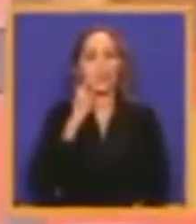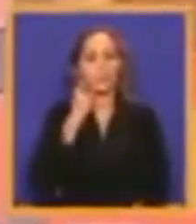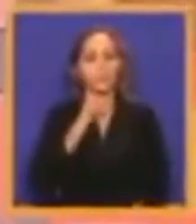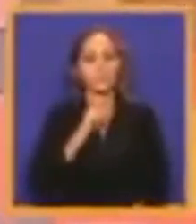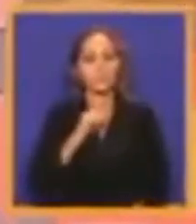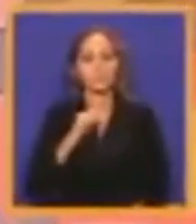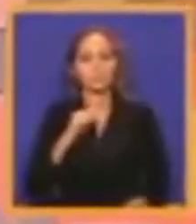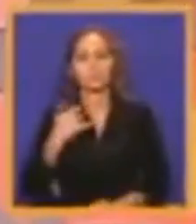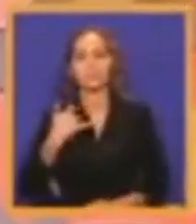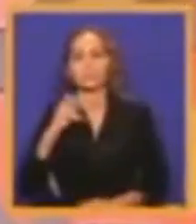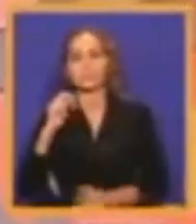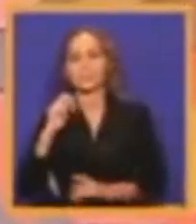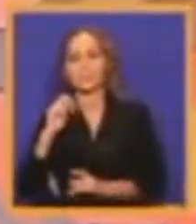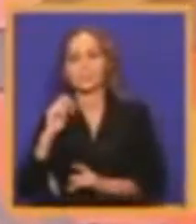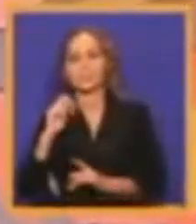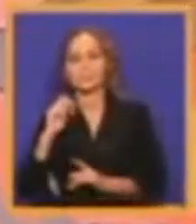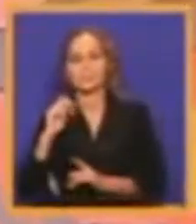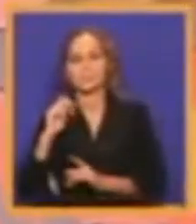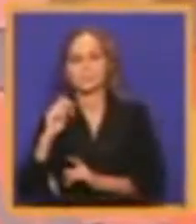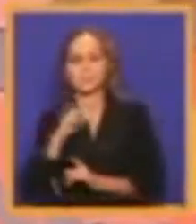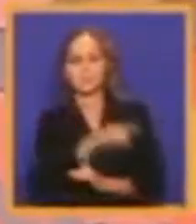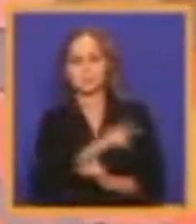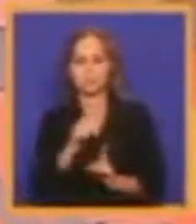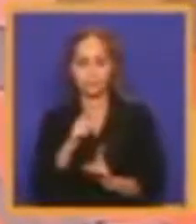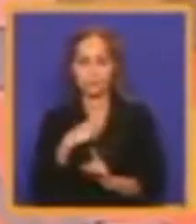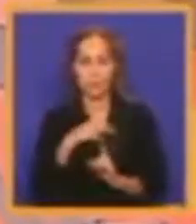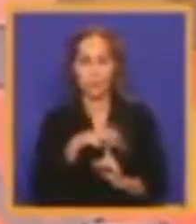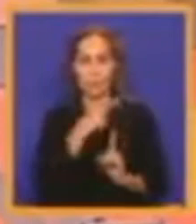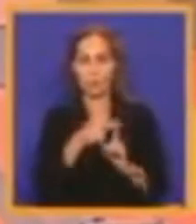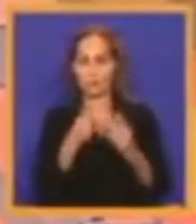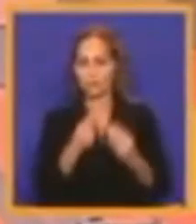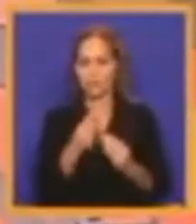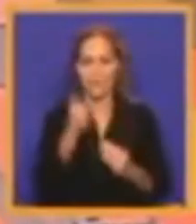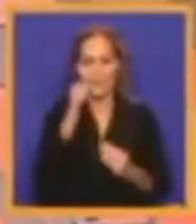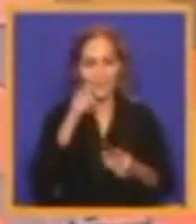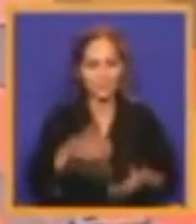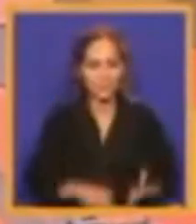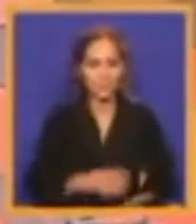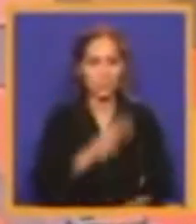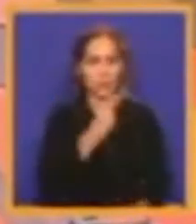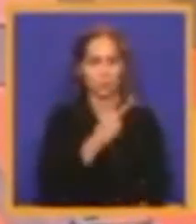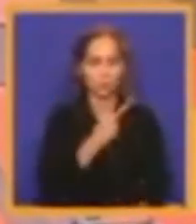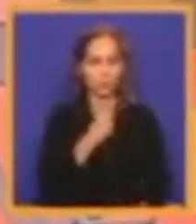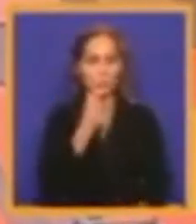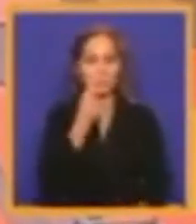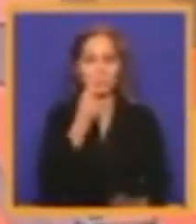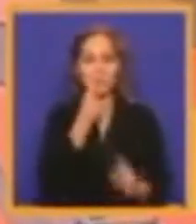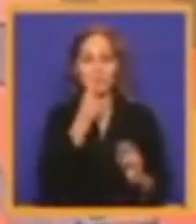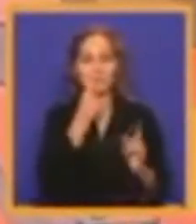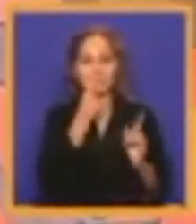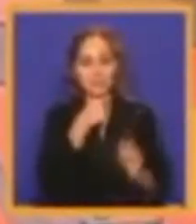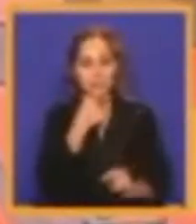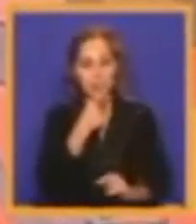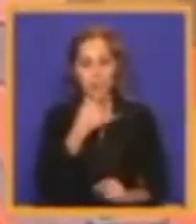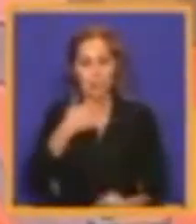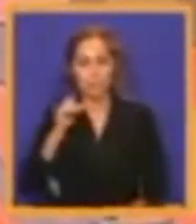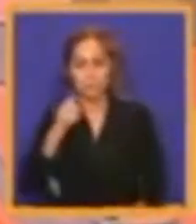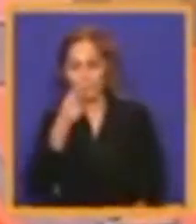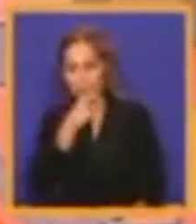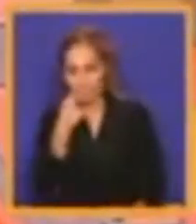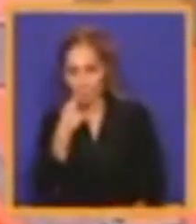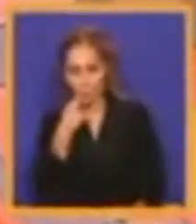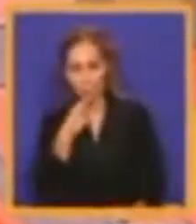nem vou perder mais tempo, portanto o ano é excelente. Para aqueles que nasceram entre 2 de maio e 20 de maio, o